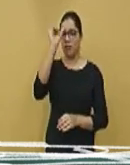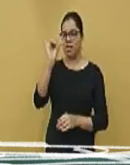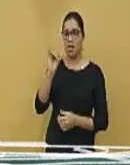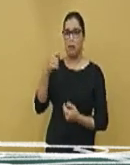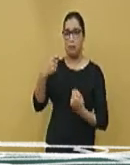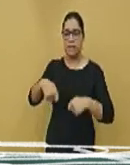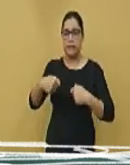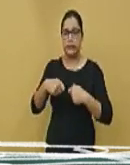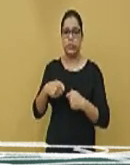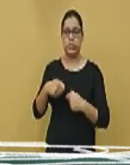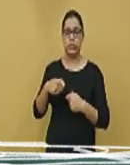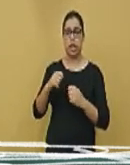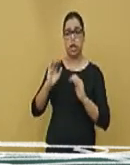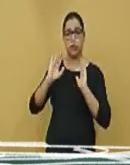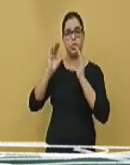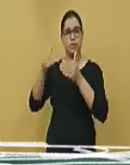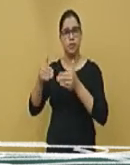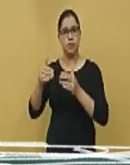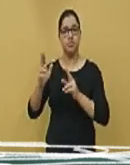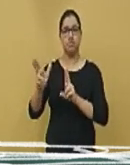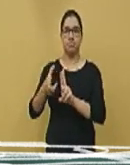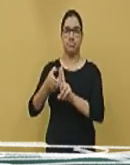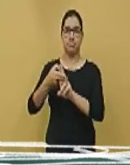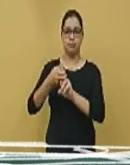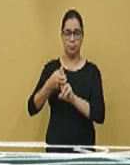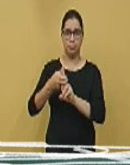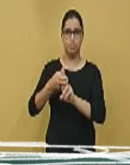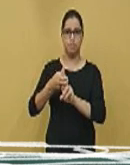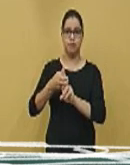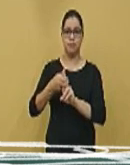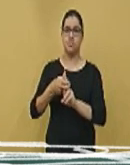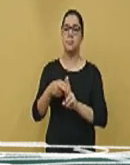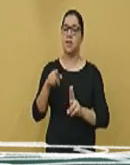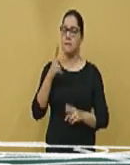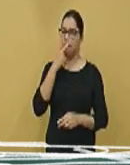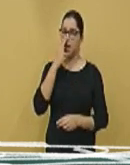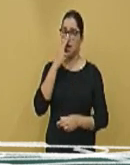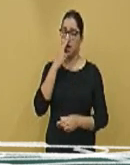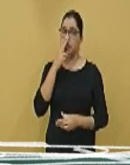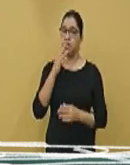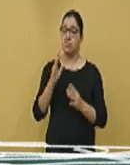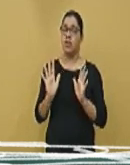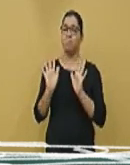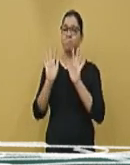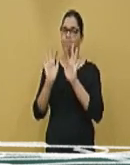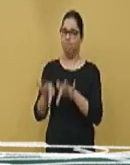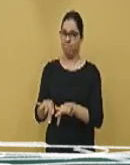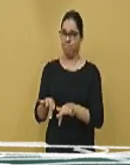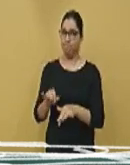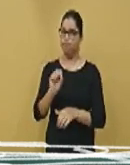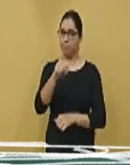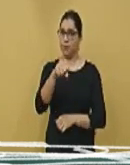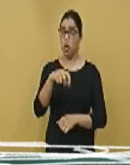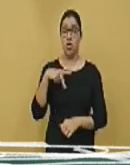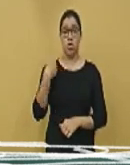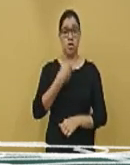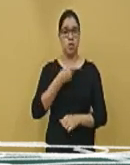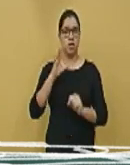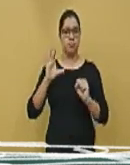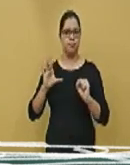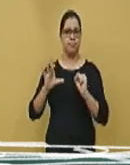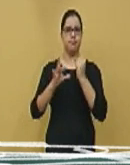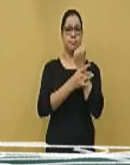UAB, pelo que temos percebido, está, infelizmente, com os dias contados. Então, precisamos dar essa garantia para os